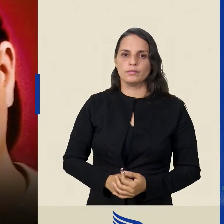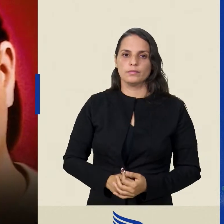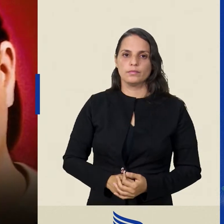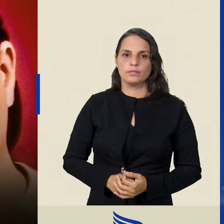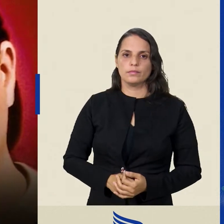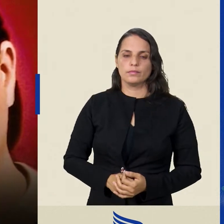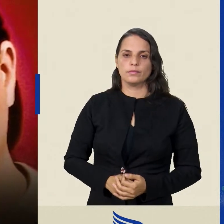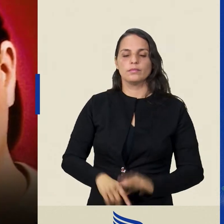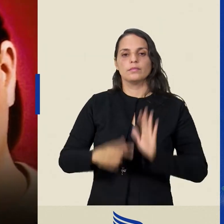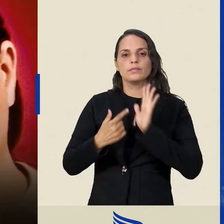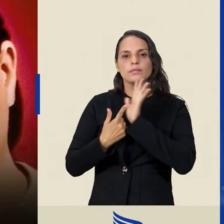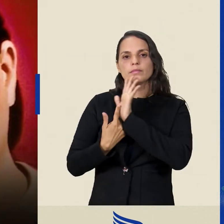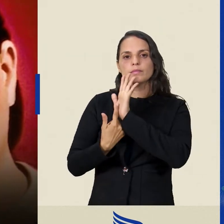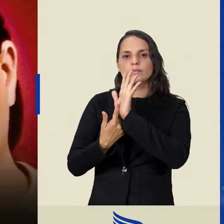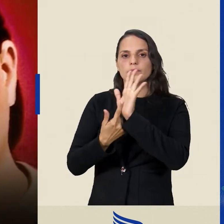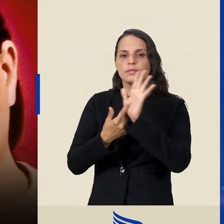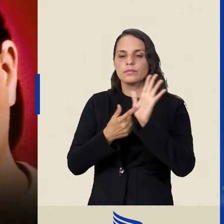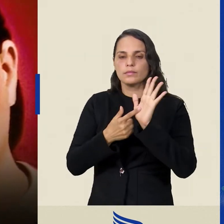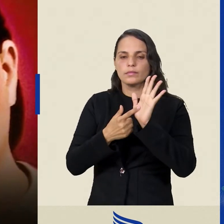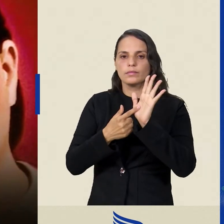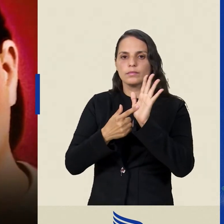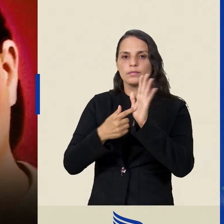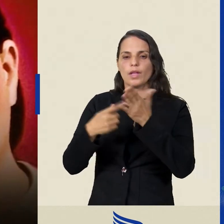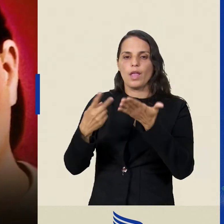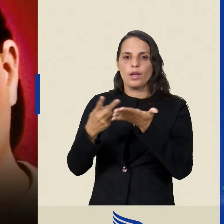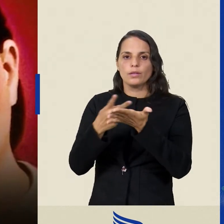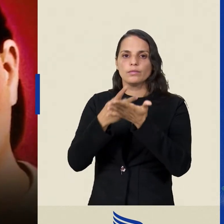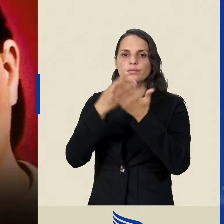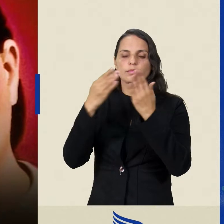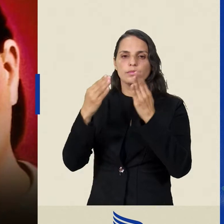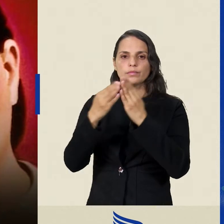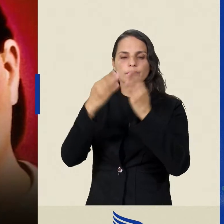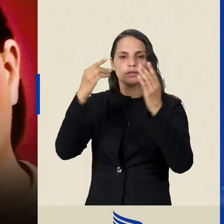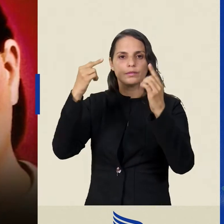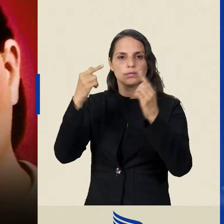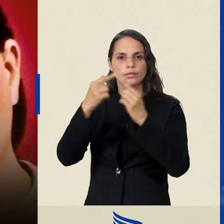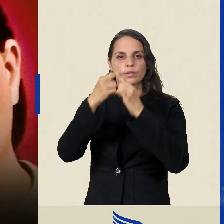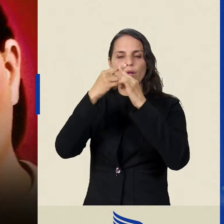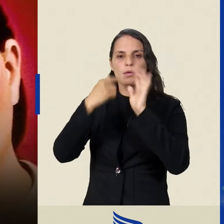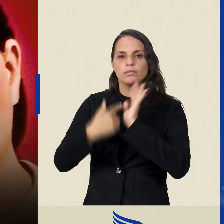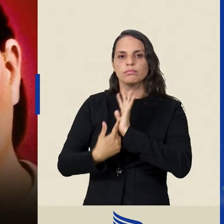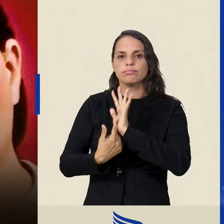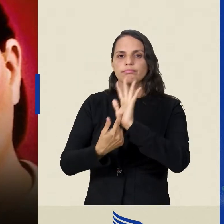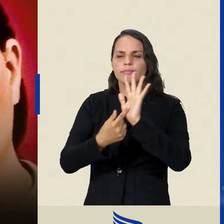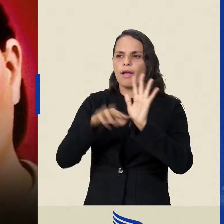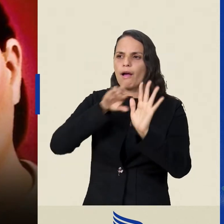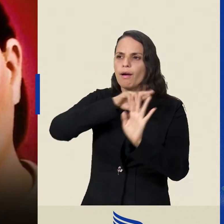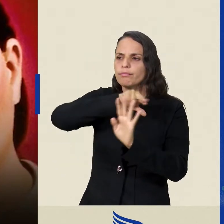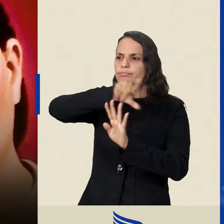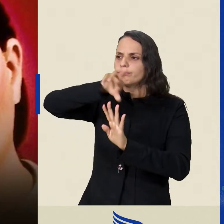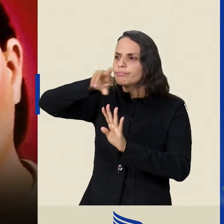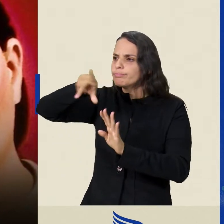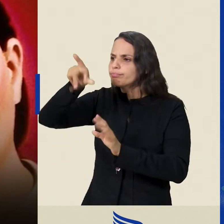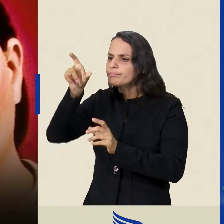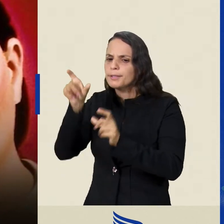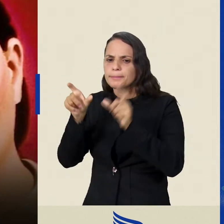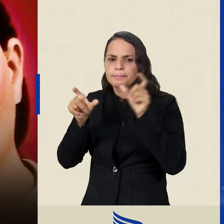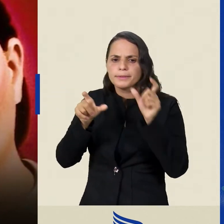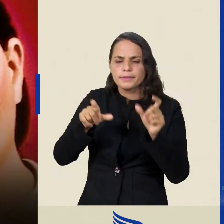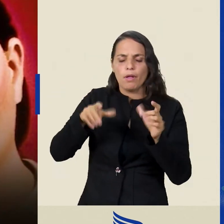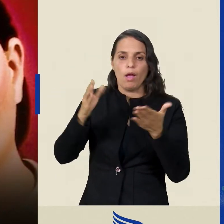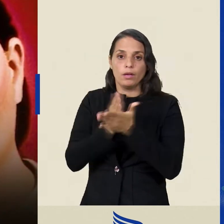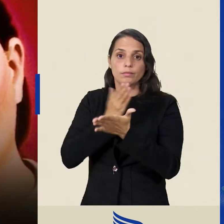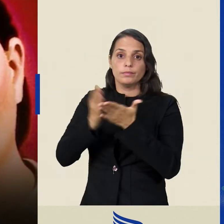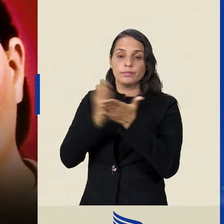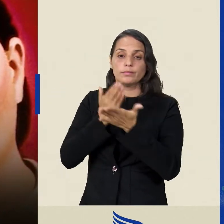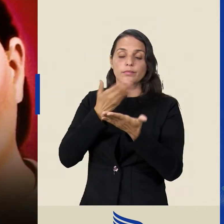de tal fenômeno na igreja era de molde a produzir uma variedade de reações. Alguns